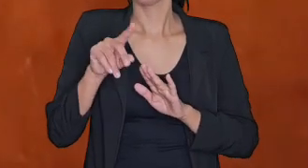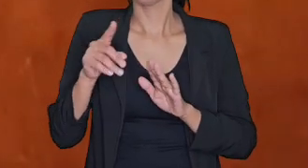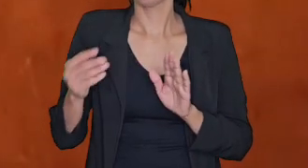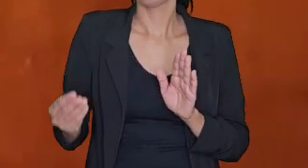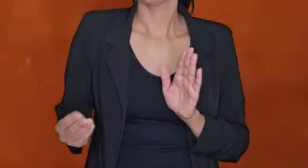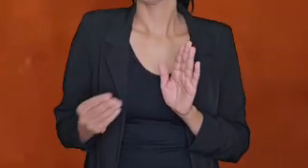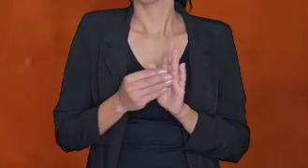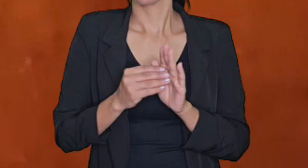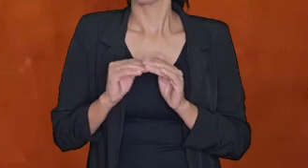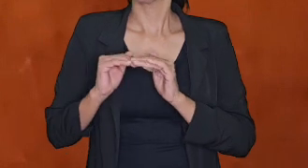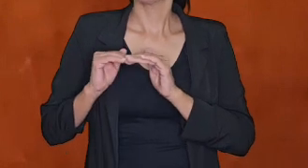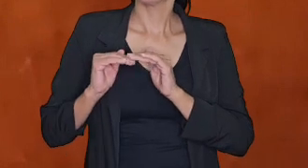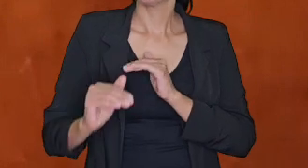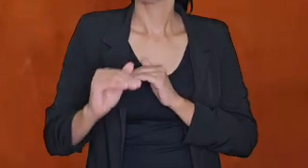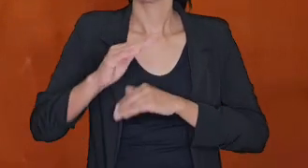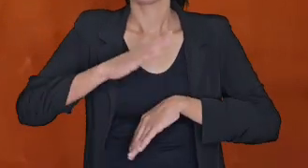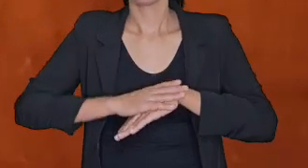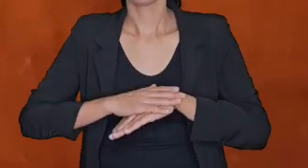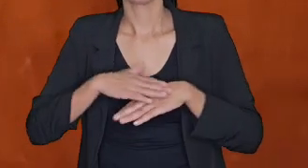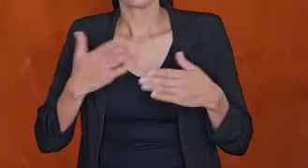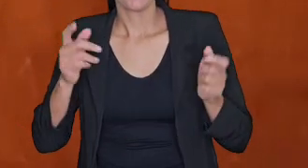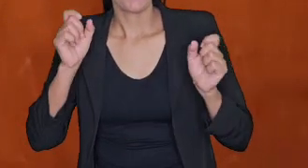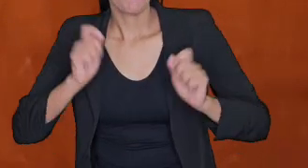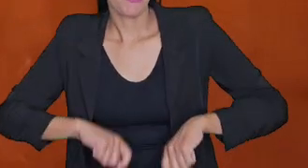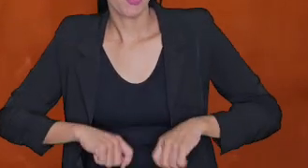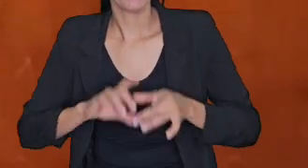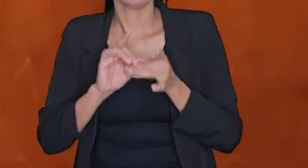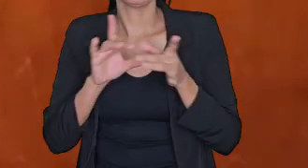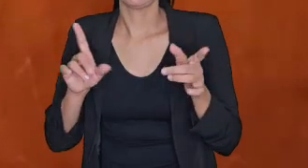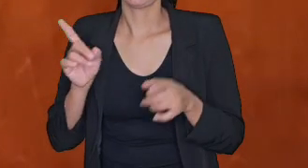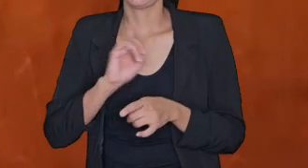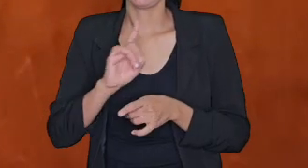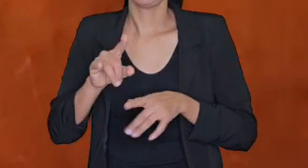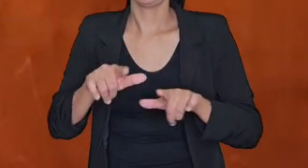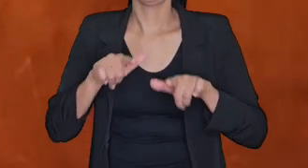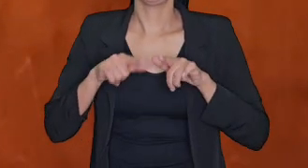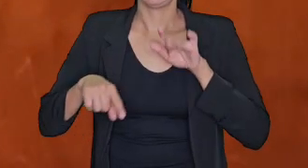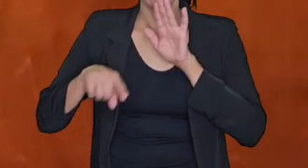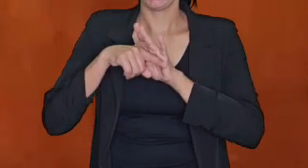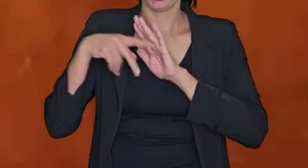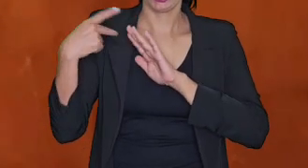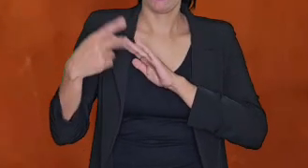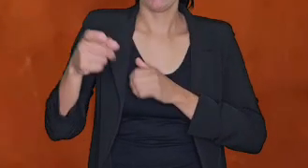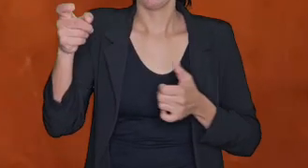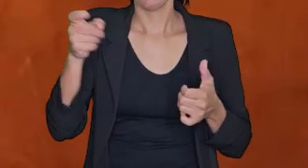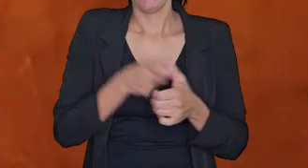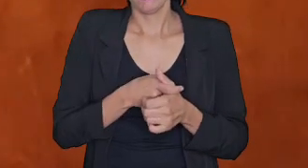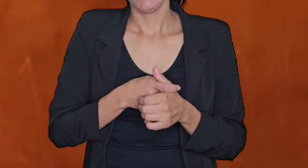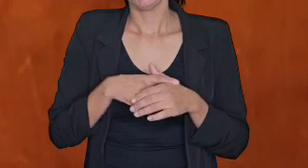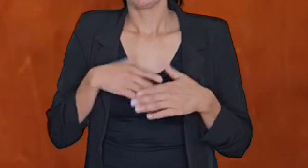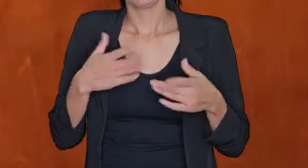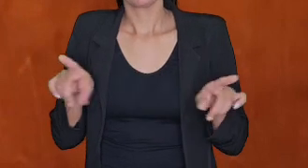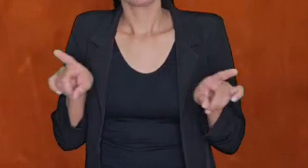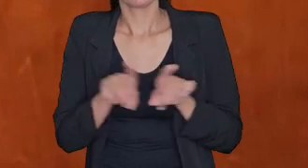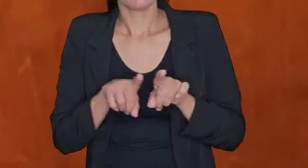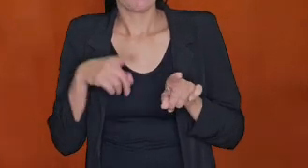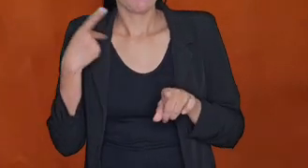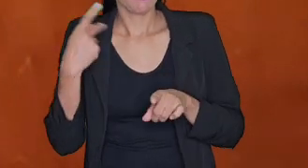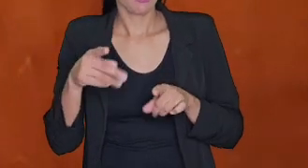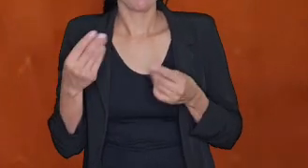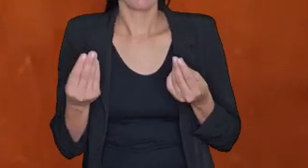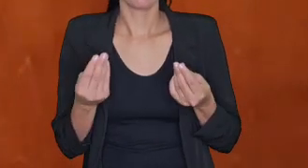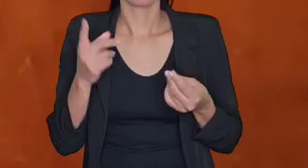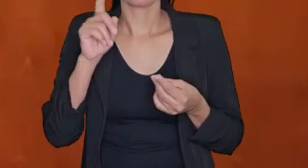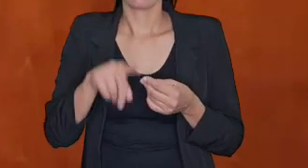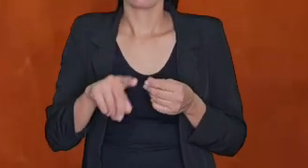instrução normativa foi estabilizar quando pode ser dispensada a certidão negativa